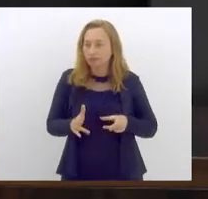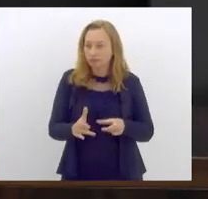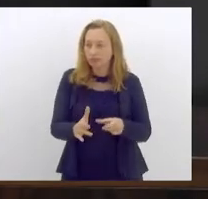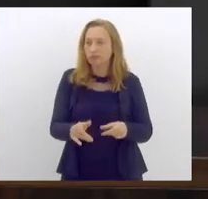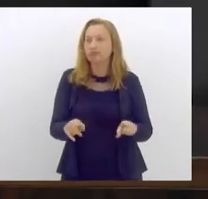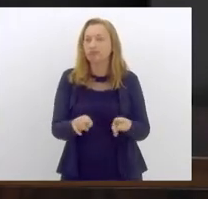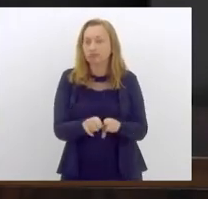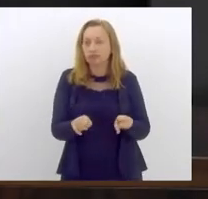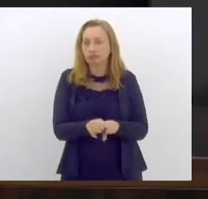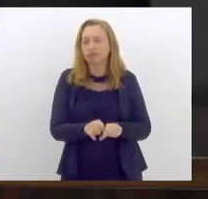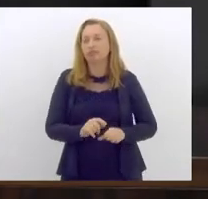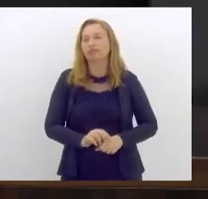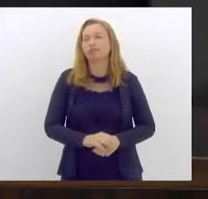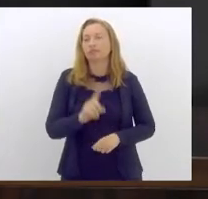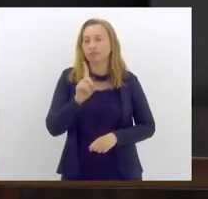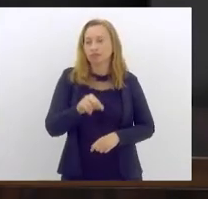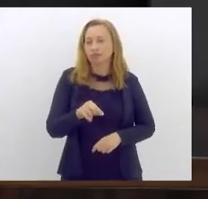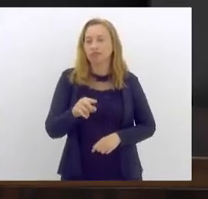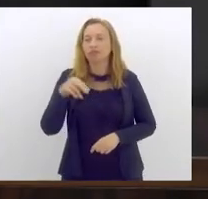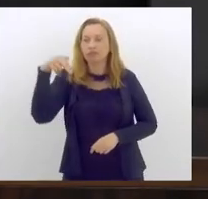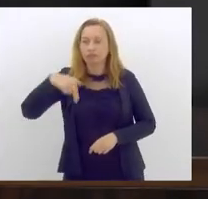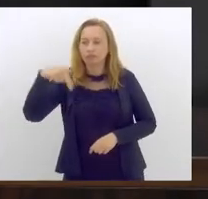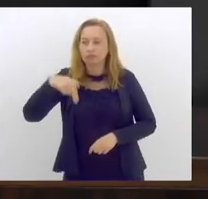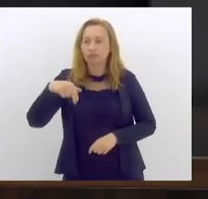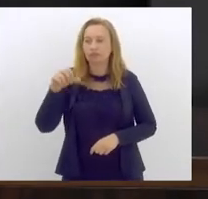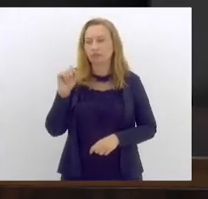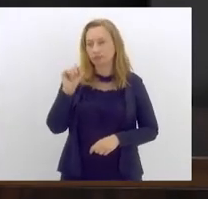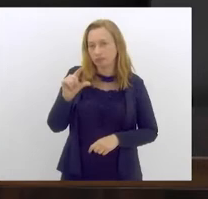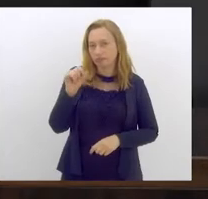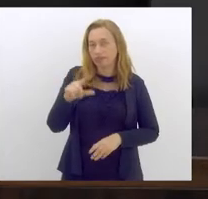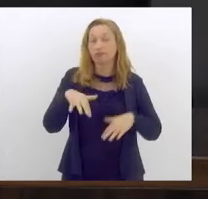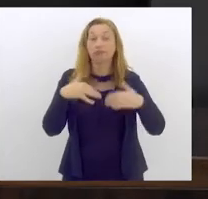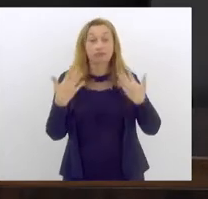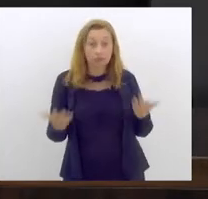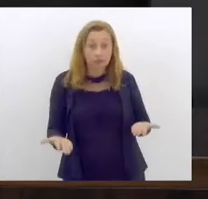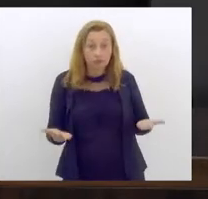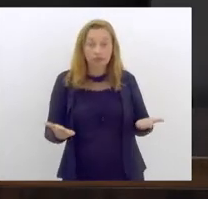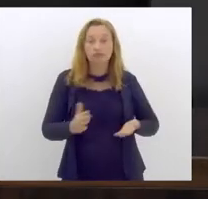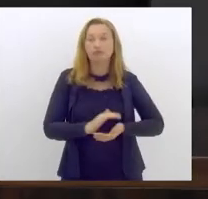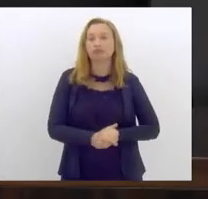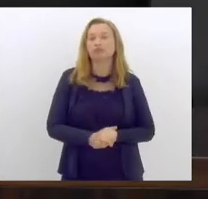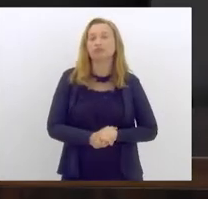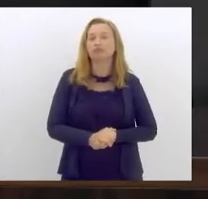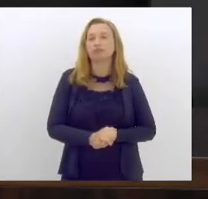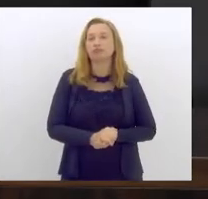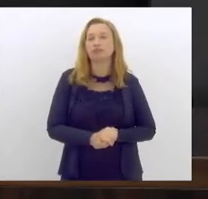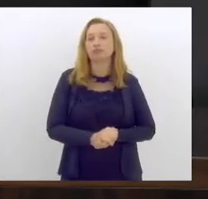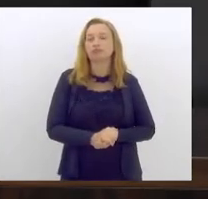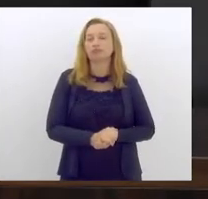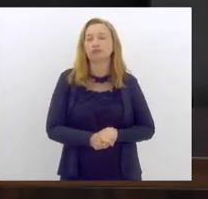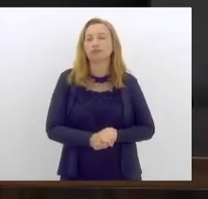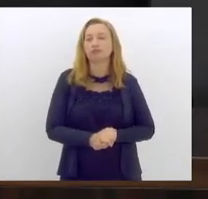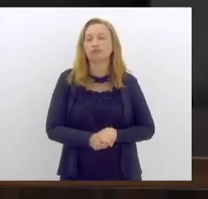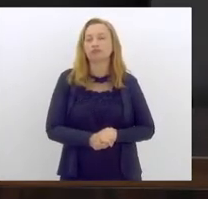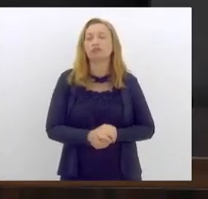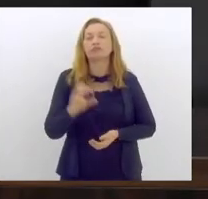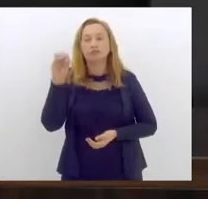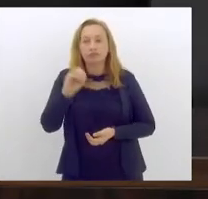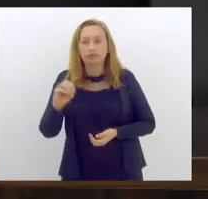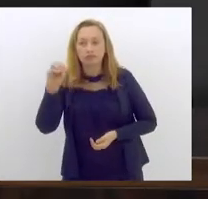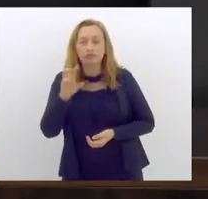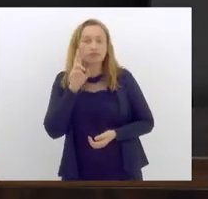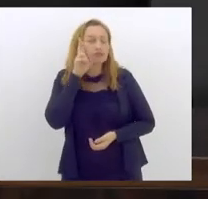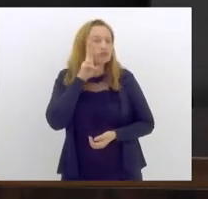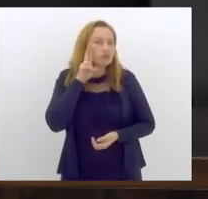em seguida que é o Novembro Azul então a gente instituiu a sessão temática do Outubro Rosa